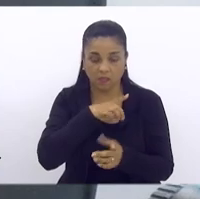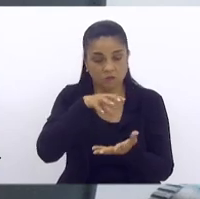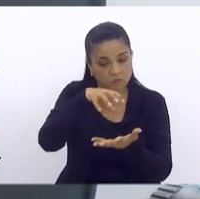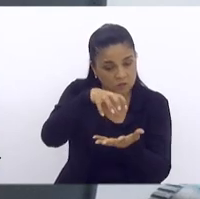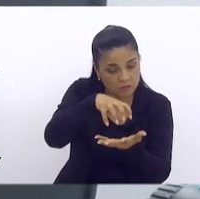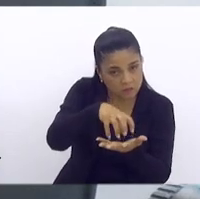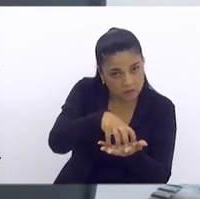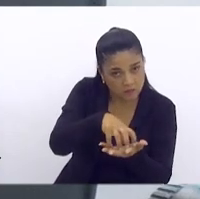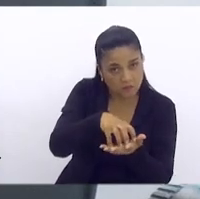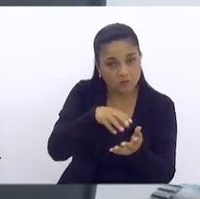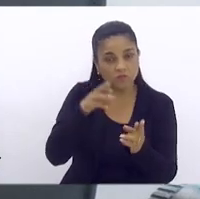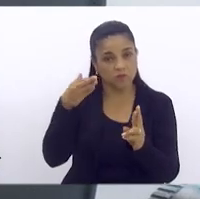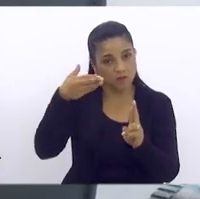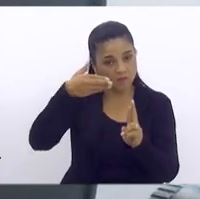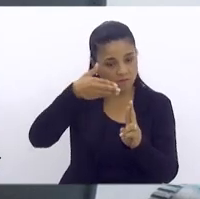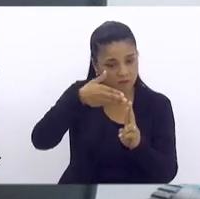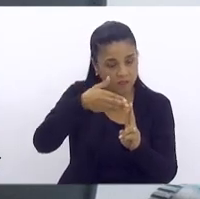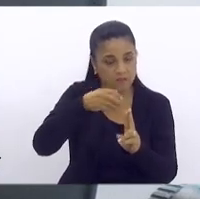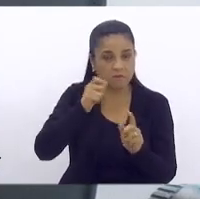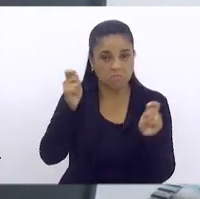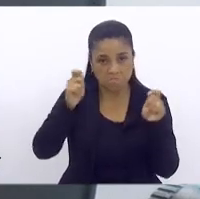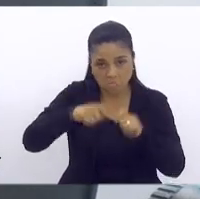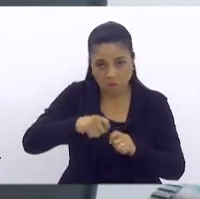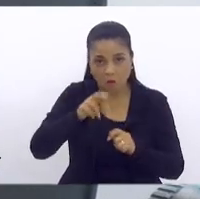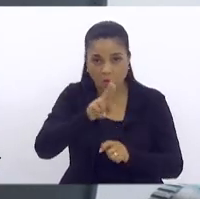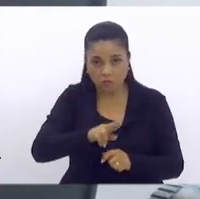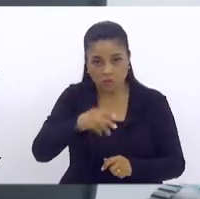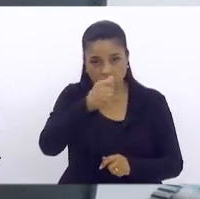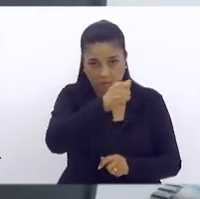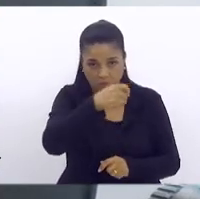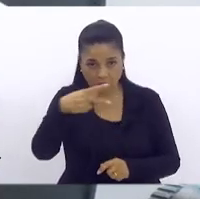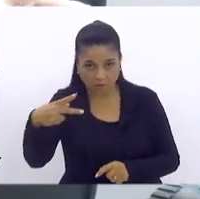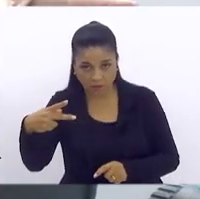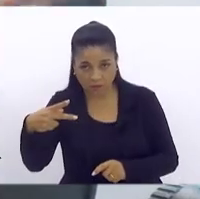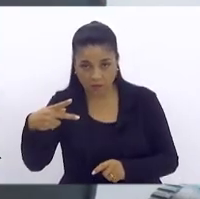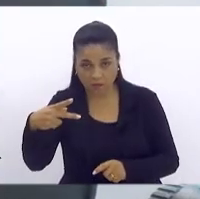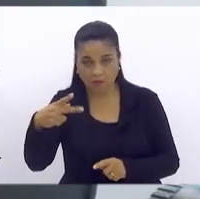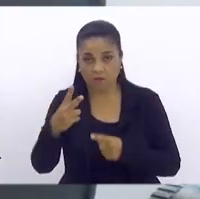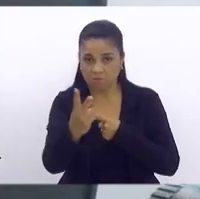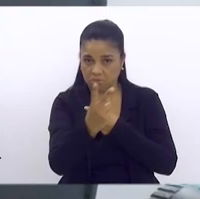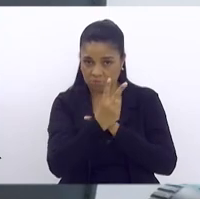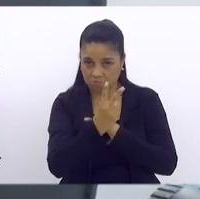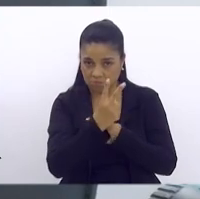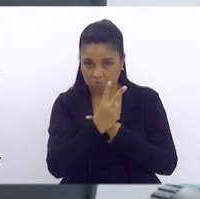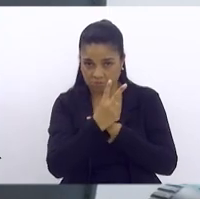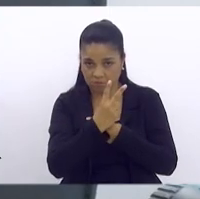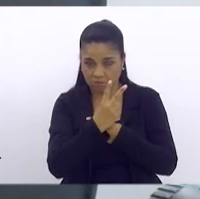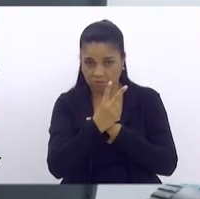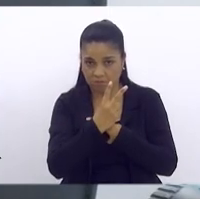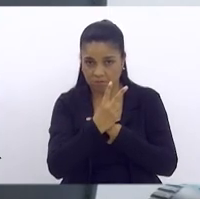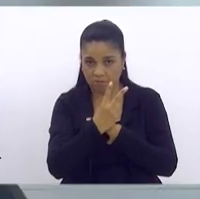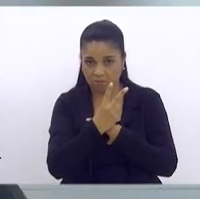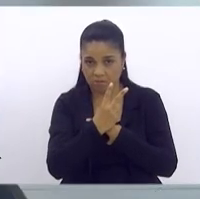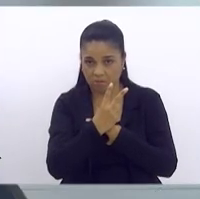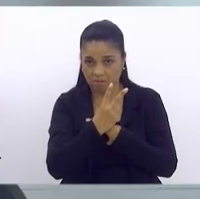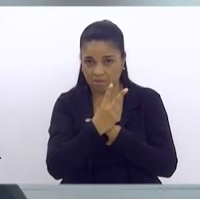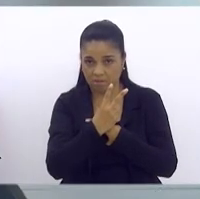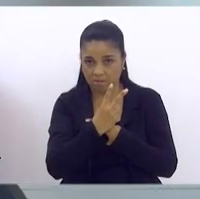centro de referência, ela utiliza o aplicativo para fazer a medida protetiva? Deputado Luiz Paulo, e depois para responder.